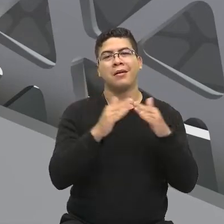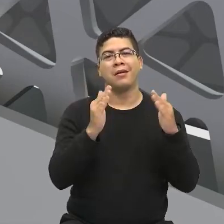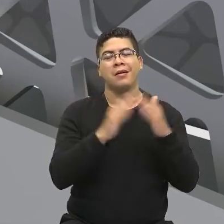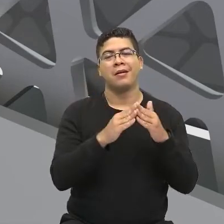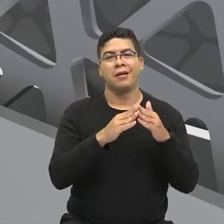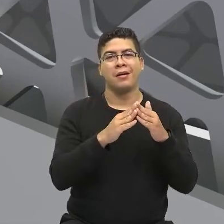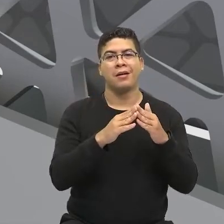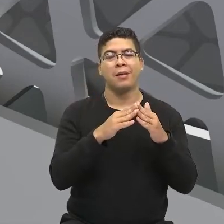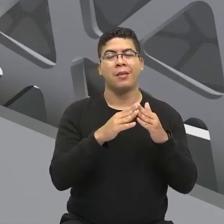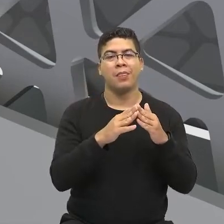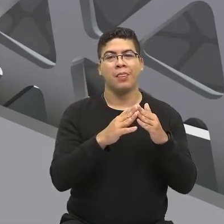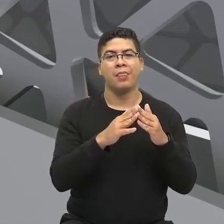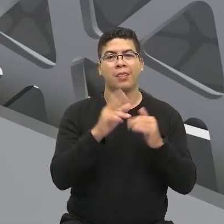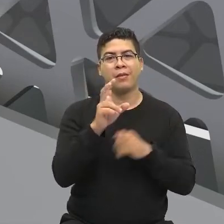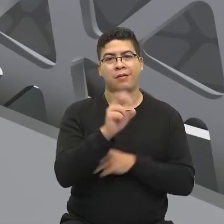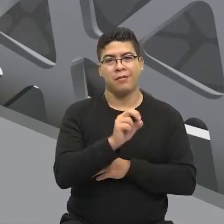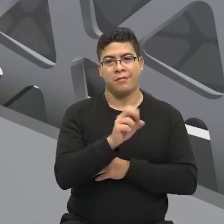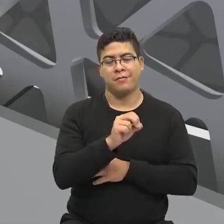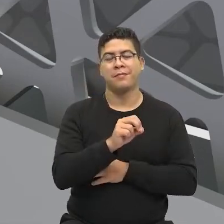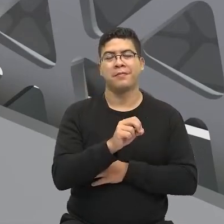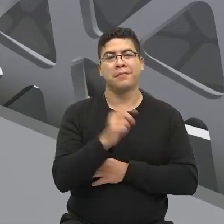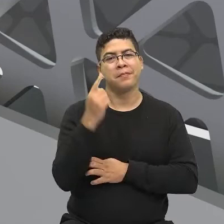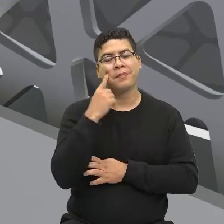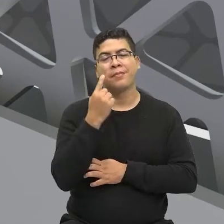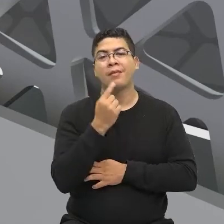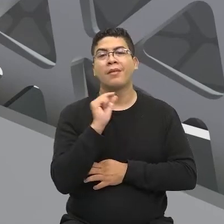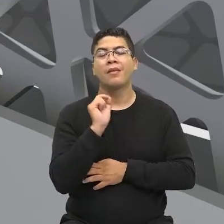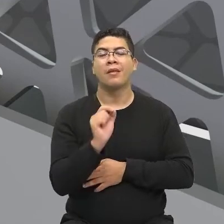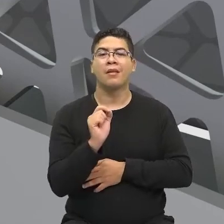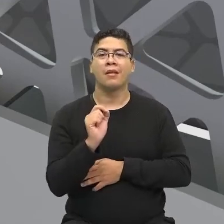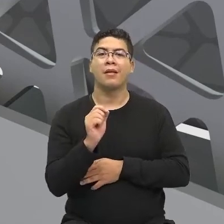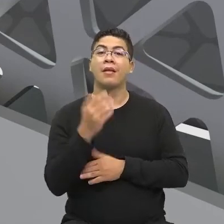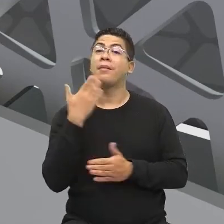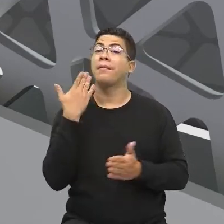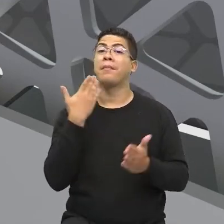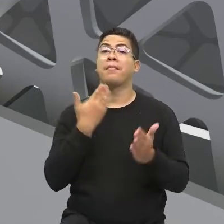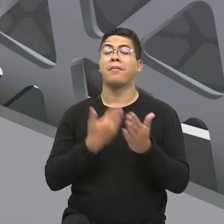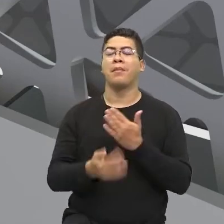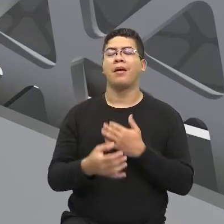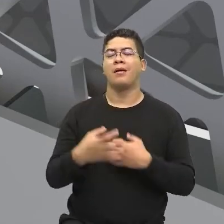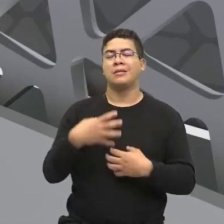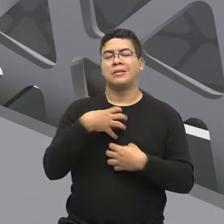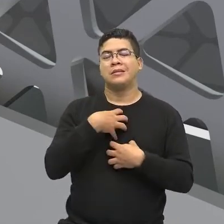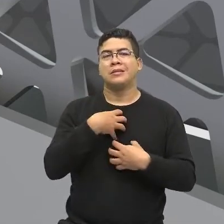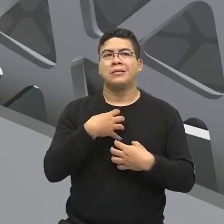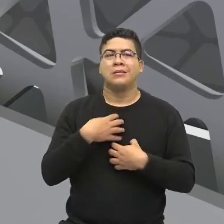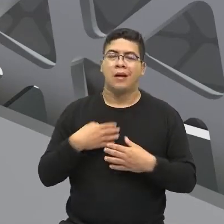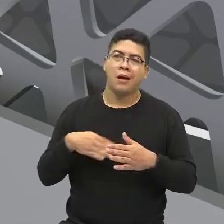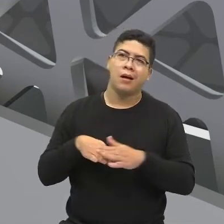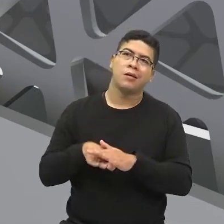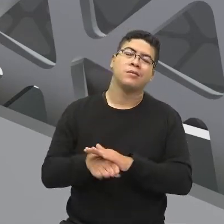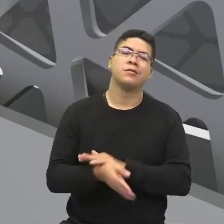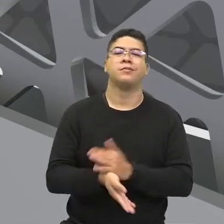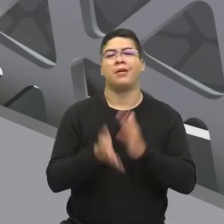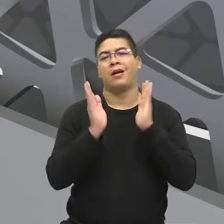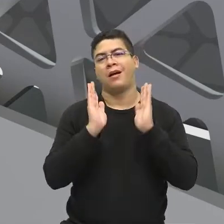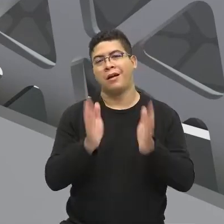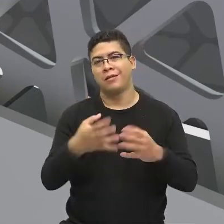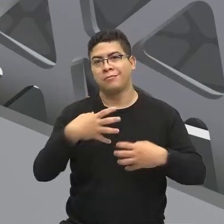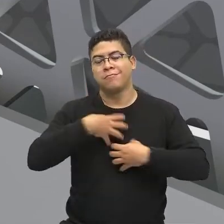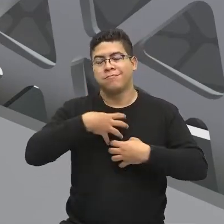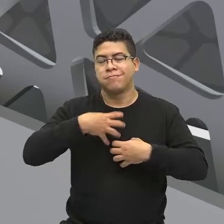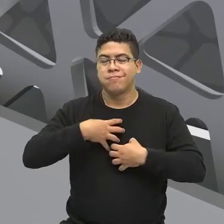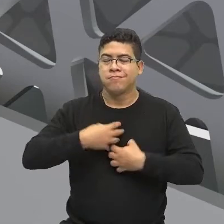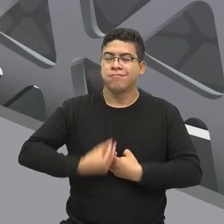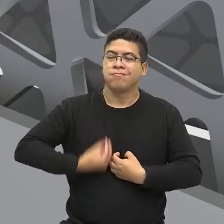avós, né? Então, quando você perde algo que era muito acostumado, que você vivenciou